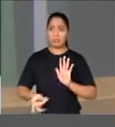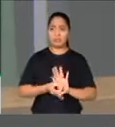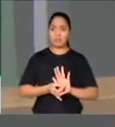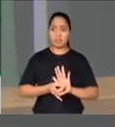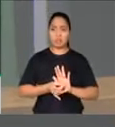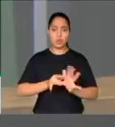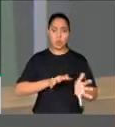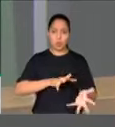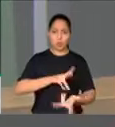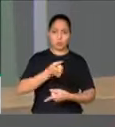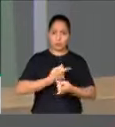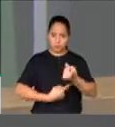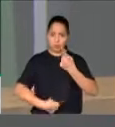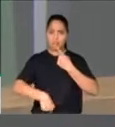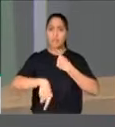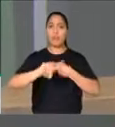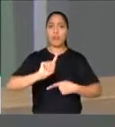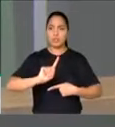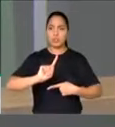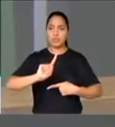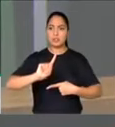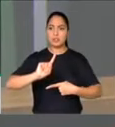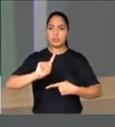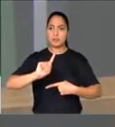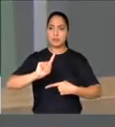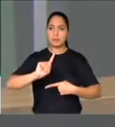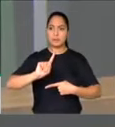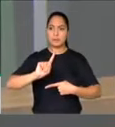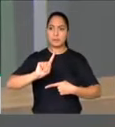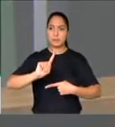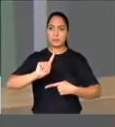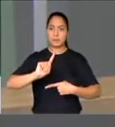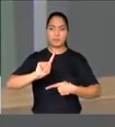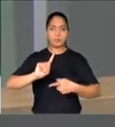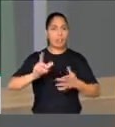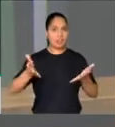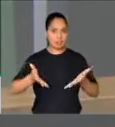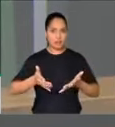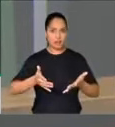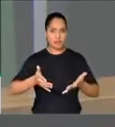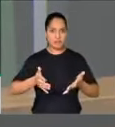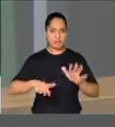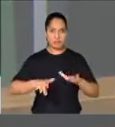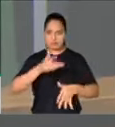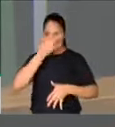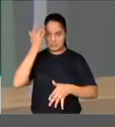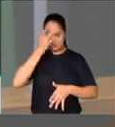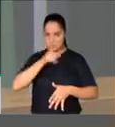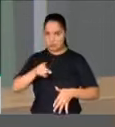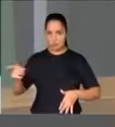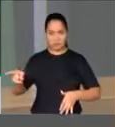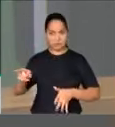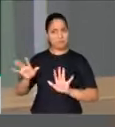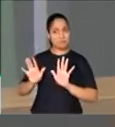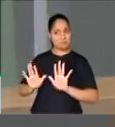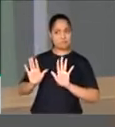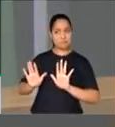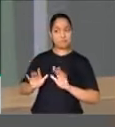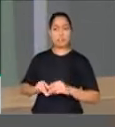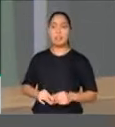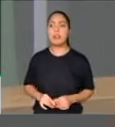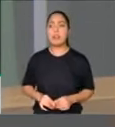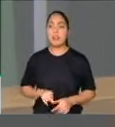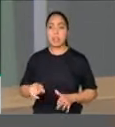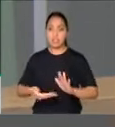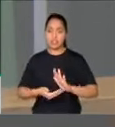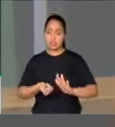dá voltas e que o cerco está fechando para os nossos algozes, né?